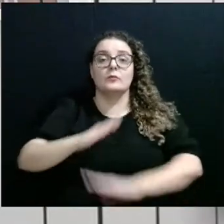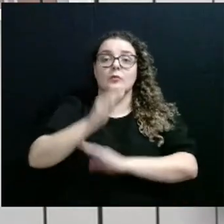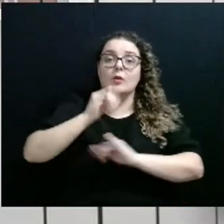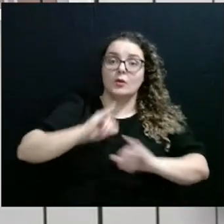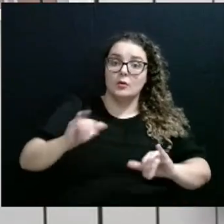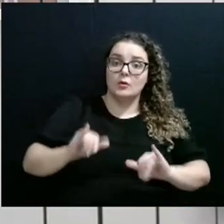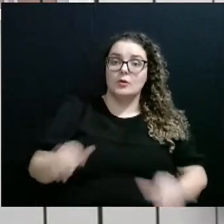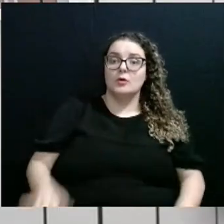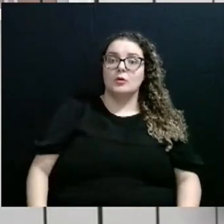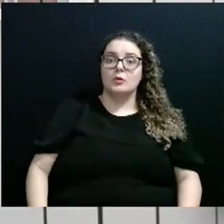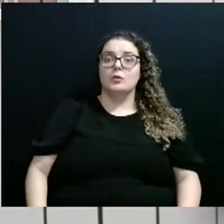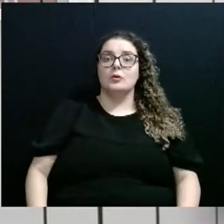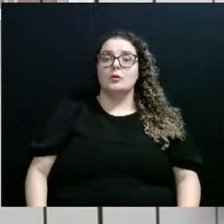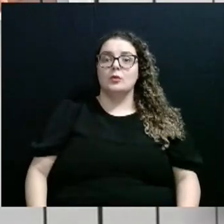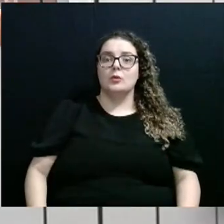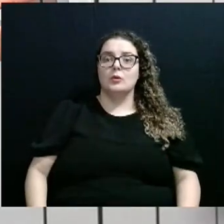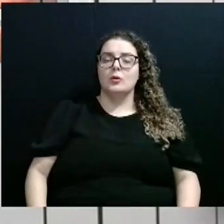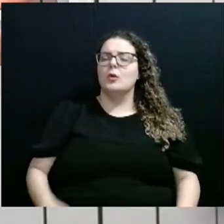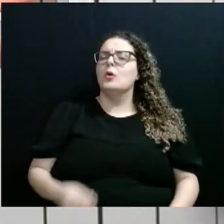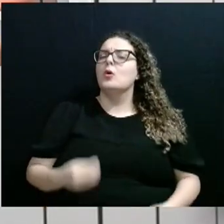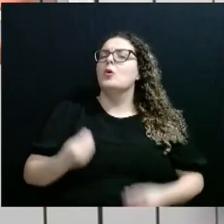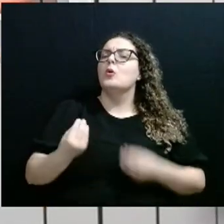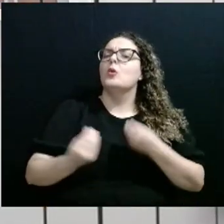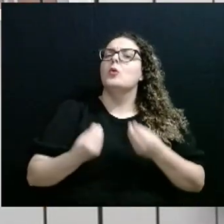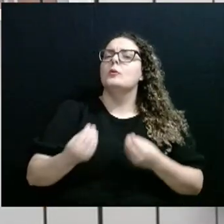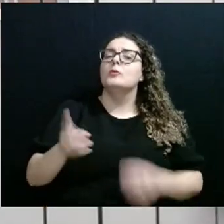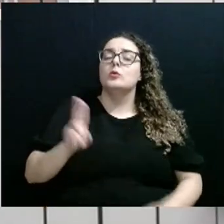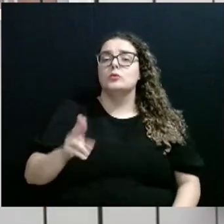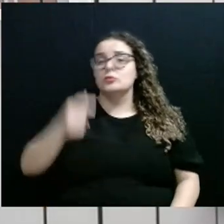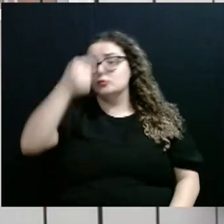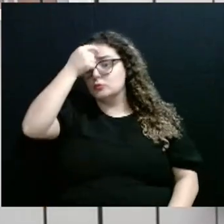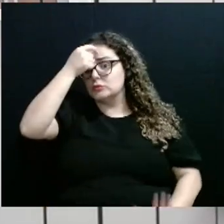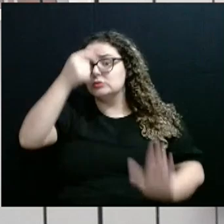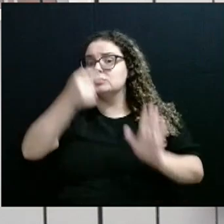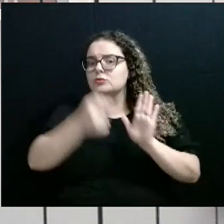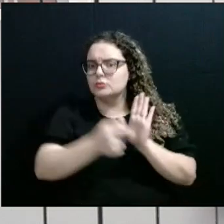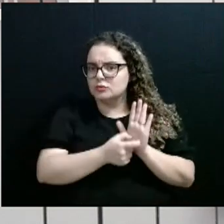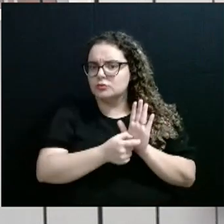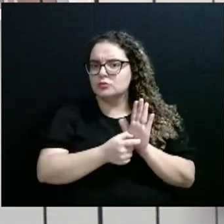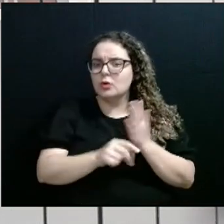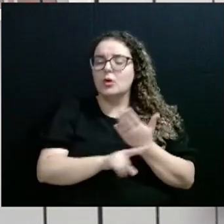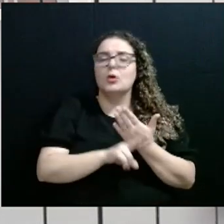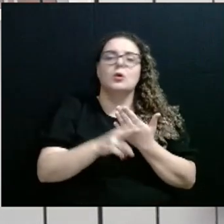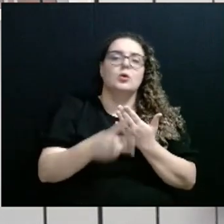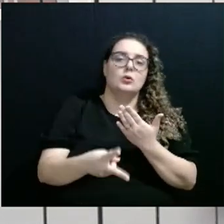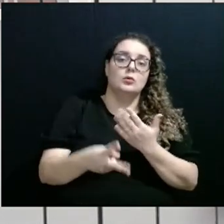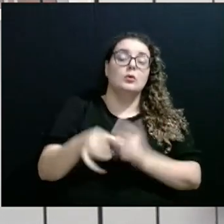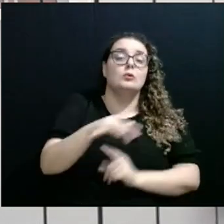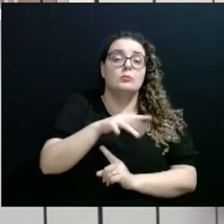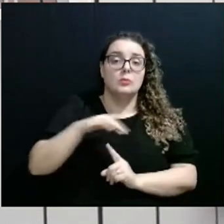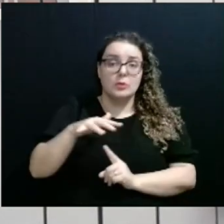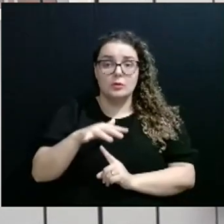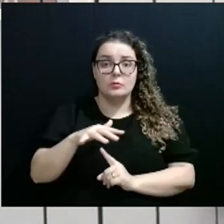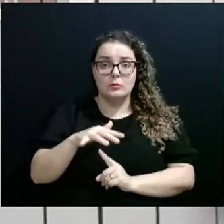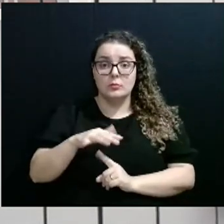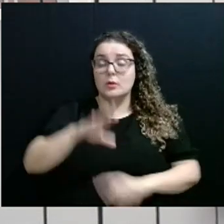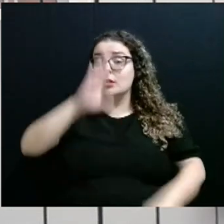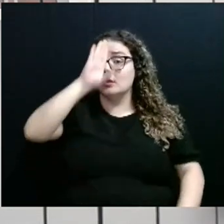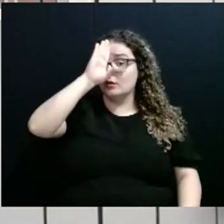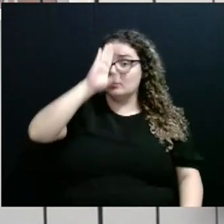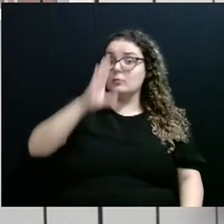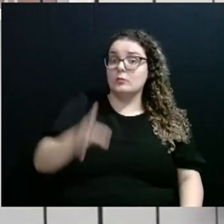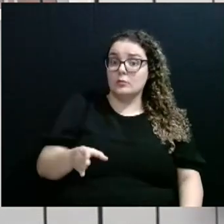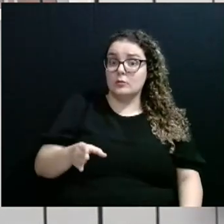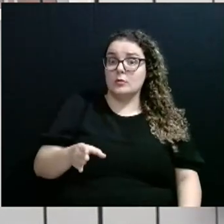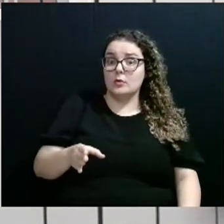porque como o uso da inteligência artificial impacta o meio ambiente, principalmente com a questão